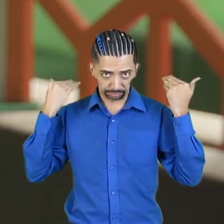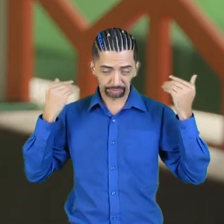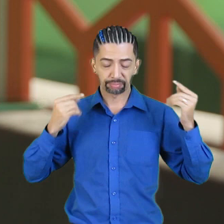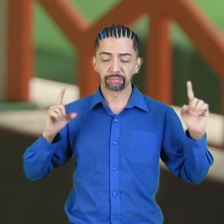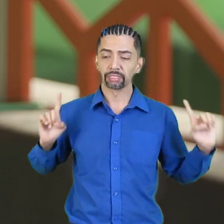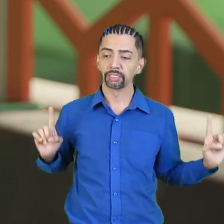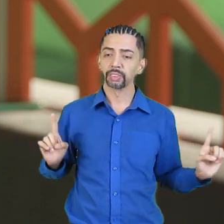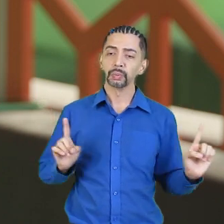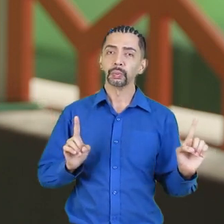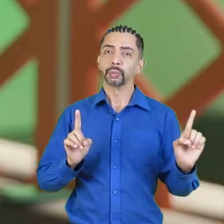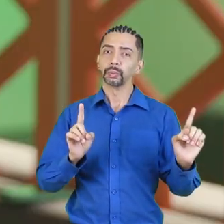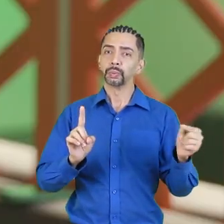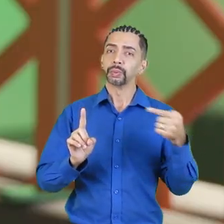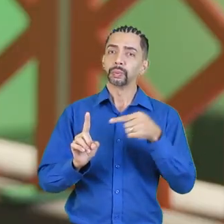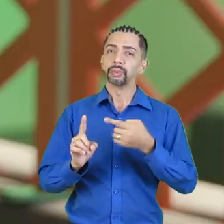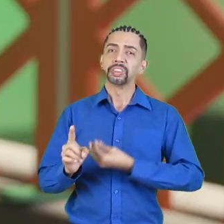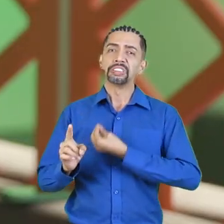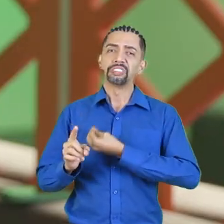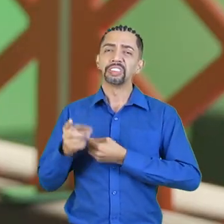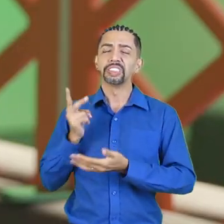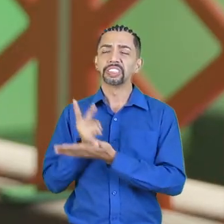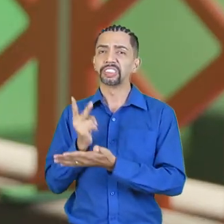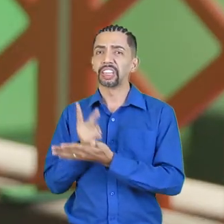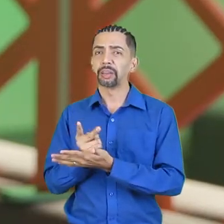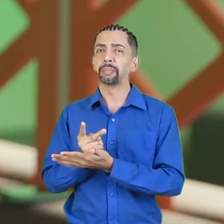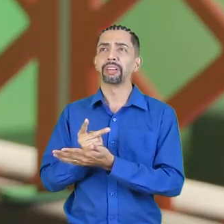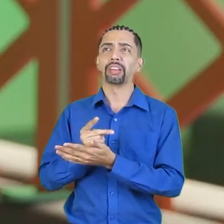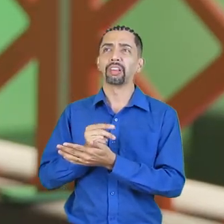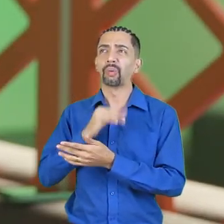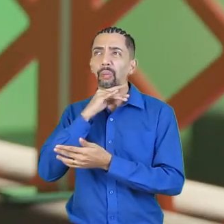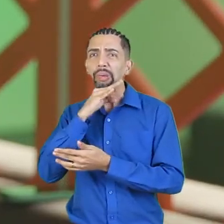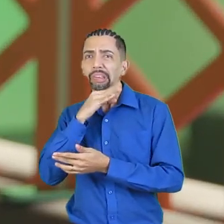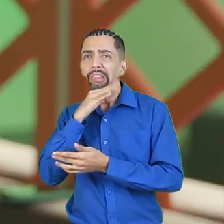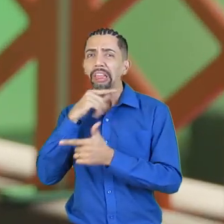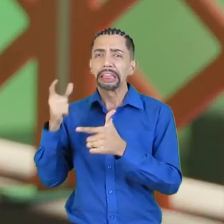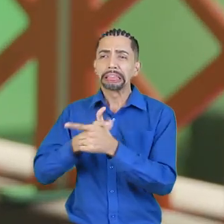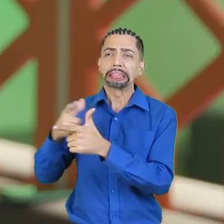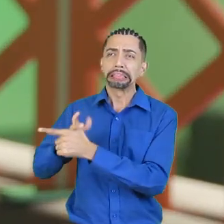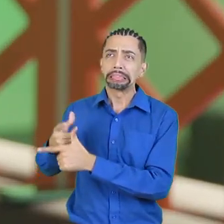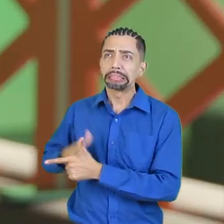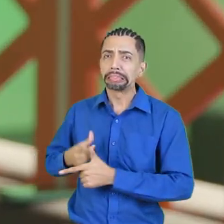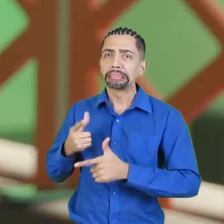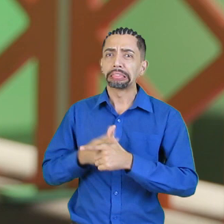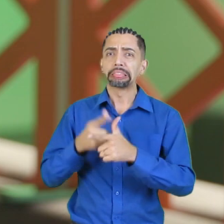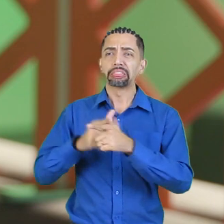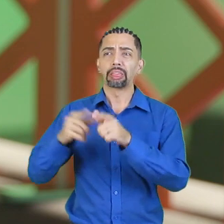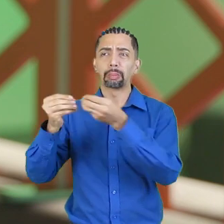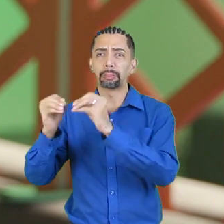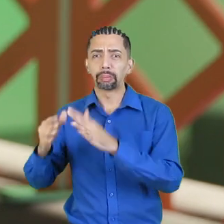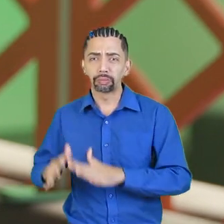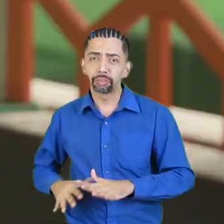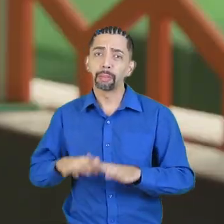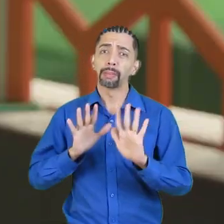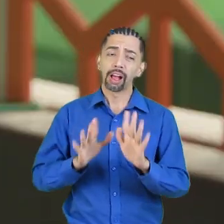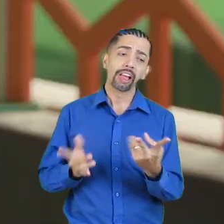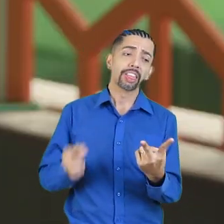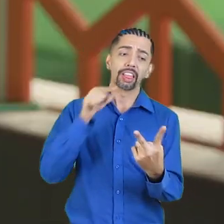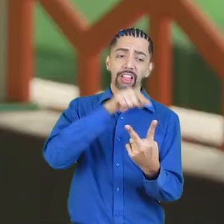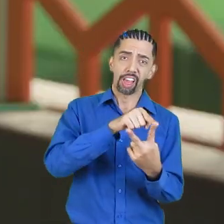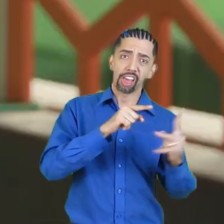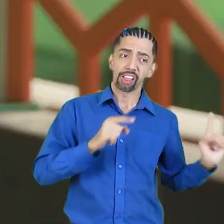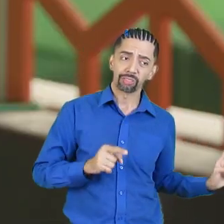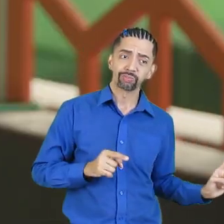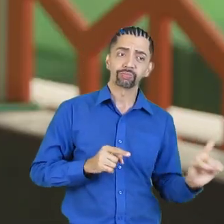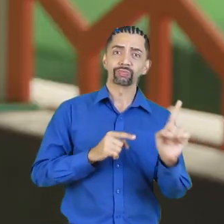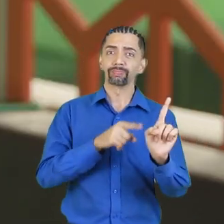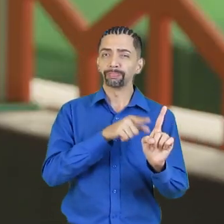mesmo, inadimplente. E de outro lado você ter uma pessoa investidora, uma pessoa que sempre cuidou melhor do seu recurso financeiro. Agora, elas um